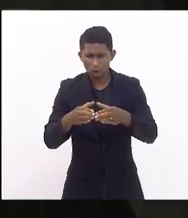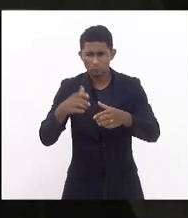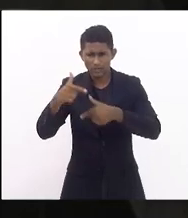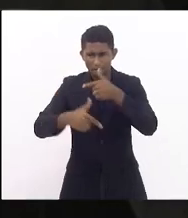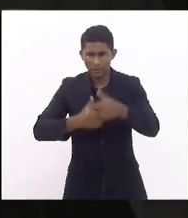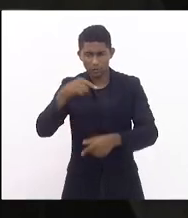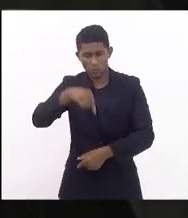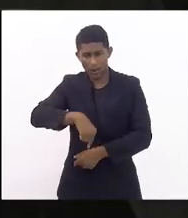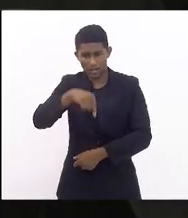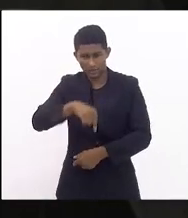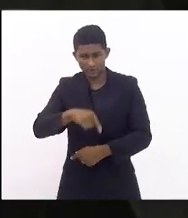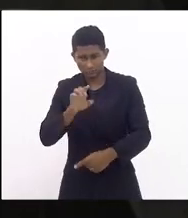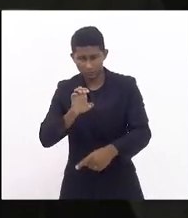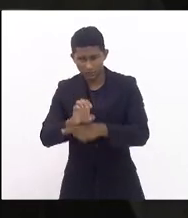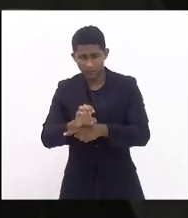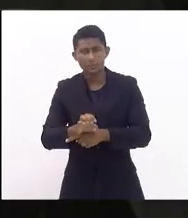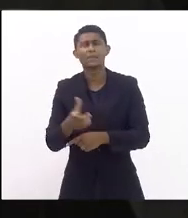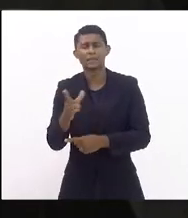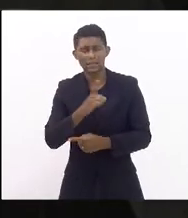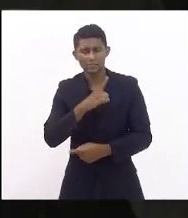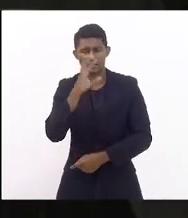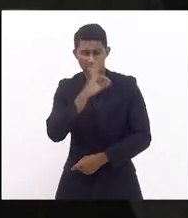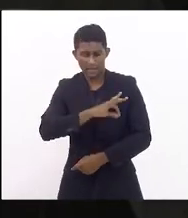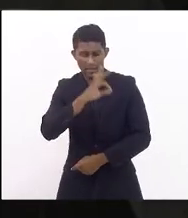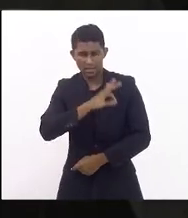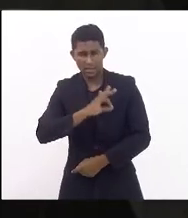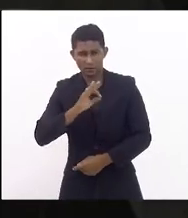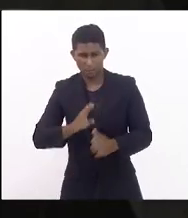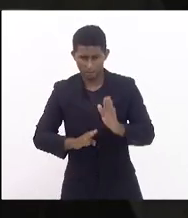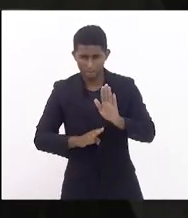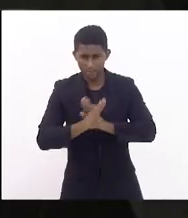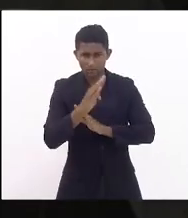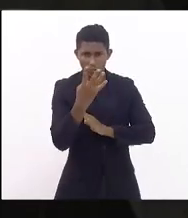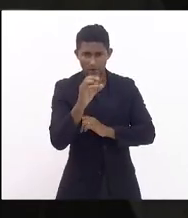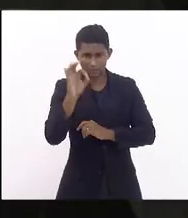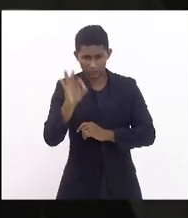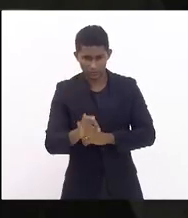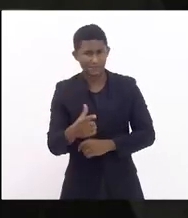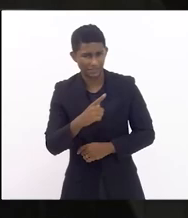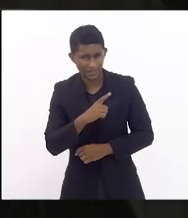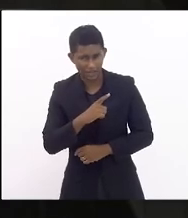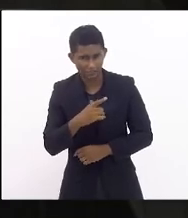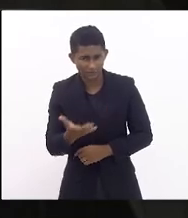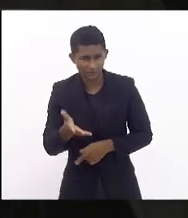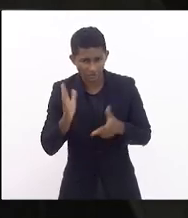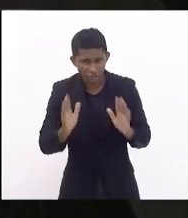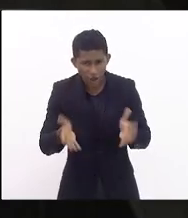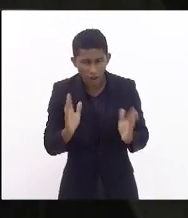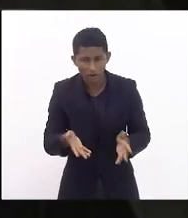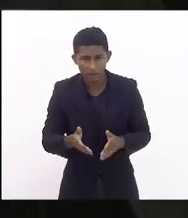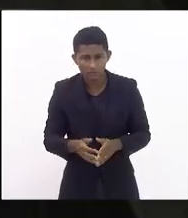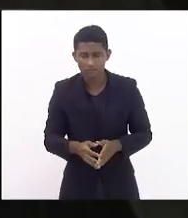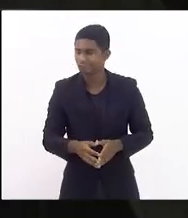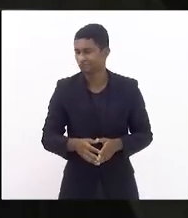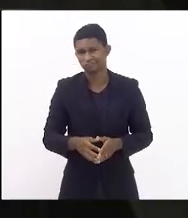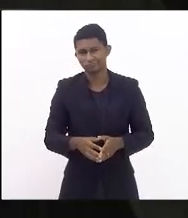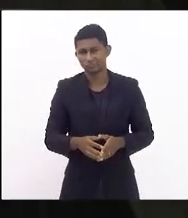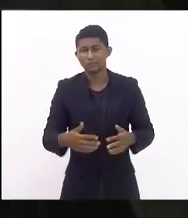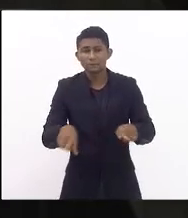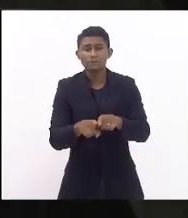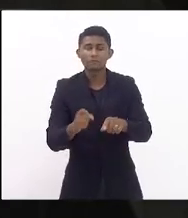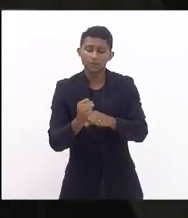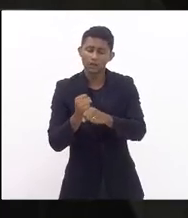neste Estado que teve 40% de aumento em um ano, que teve 40% de aumento em